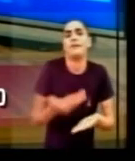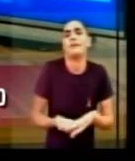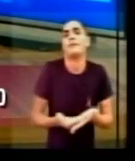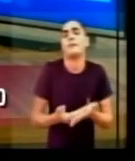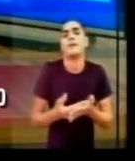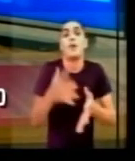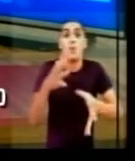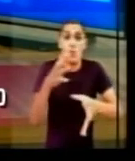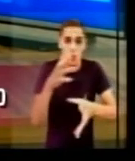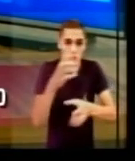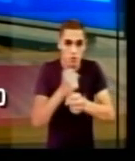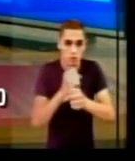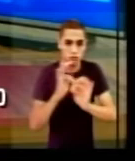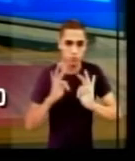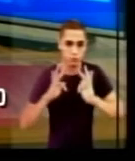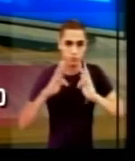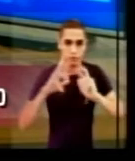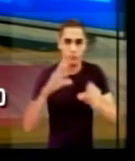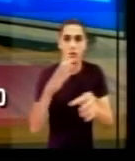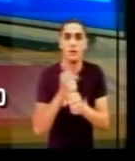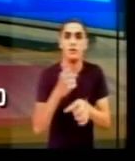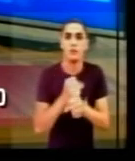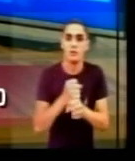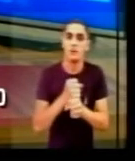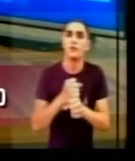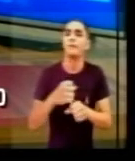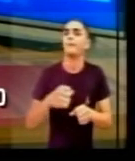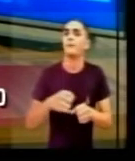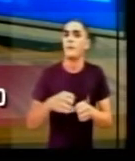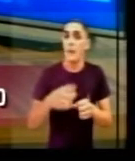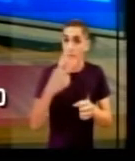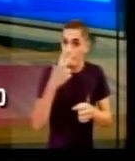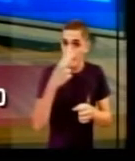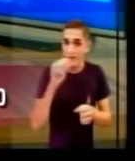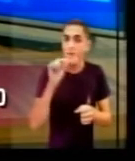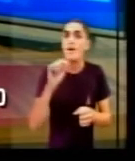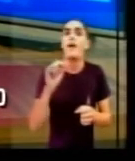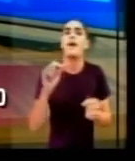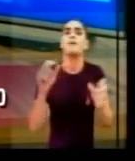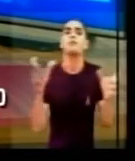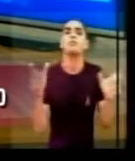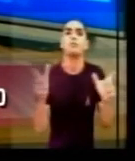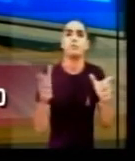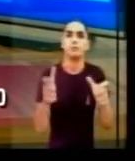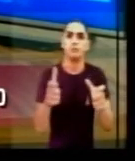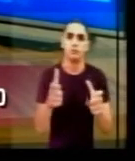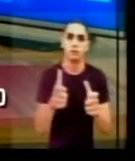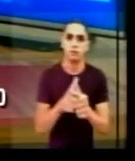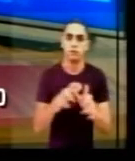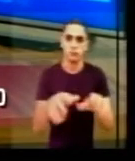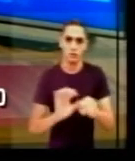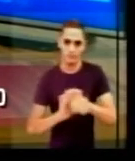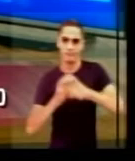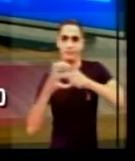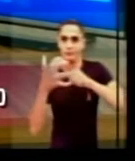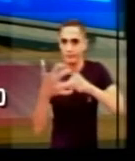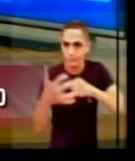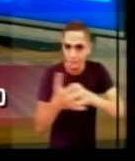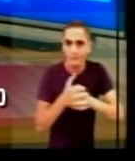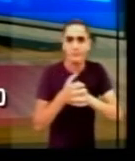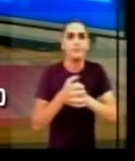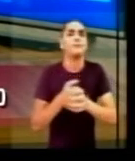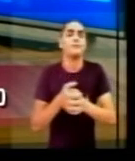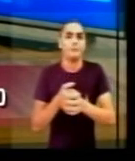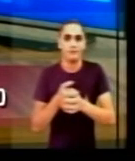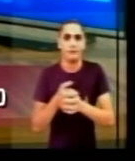ele teve uma tendência de queda, né? Essa tendência de queda se reflete num platôzinho